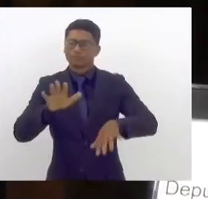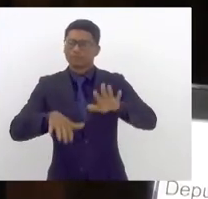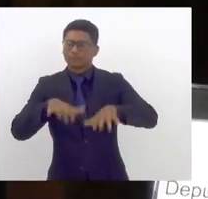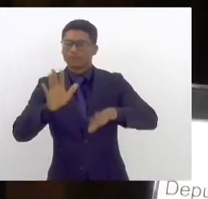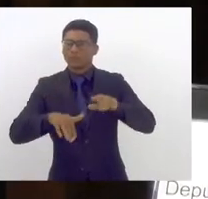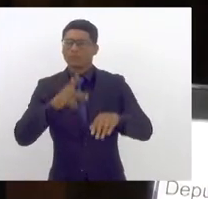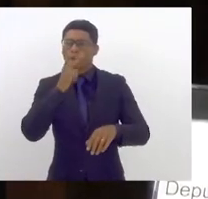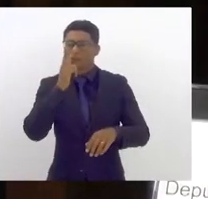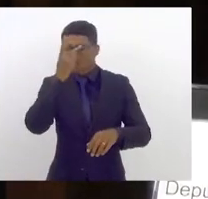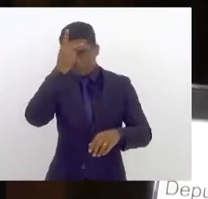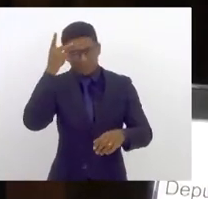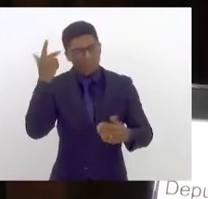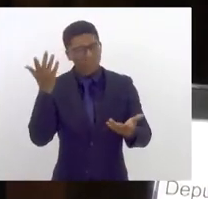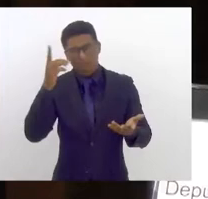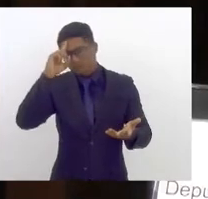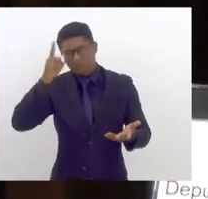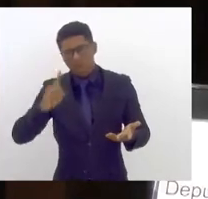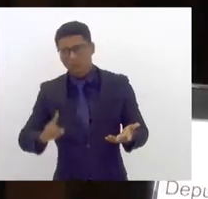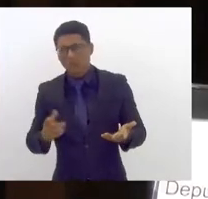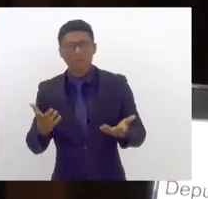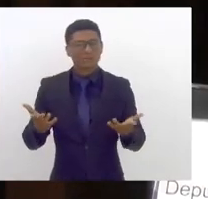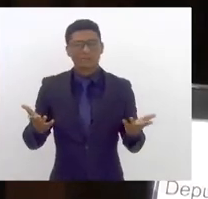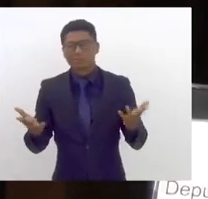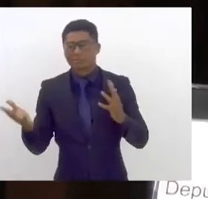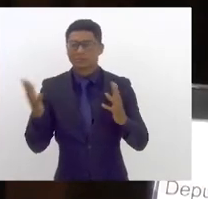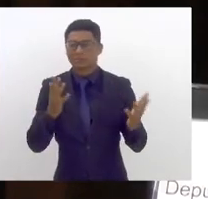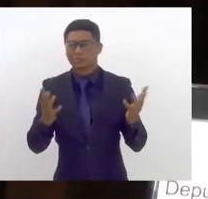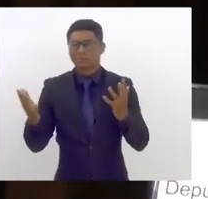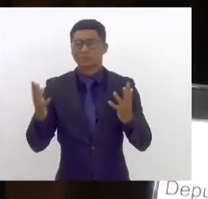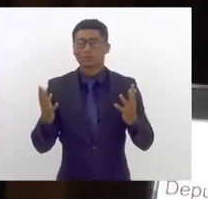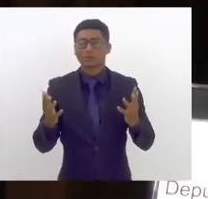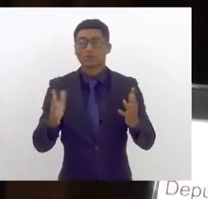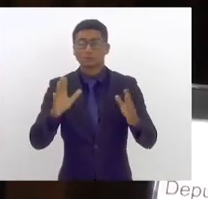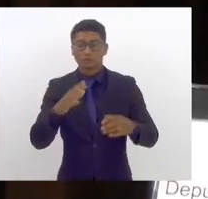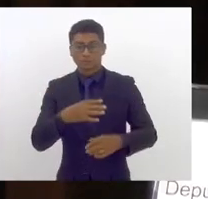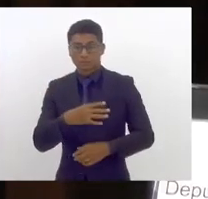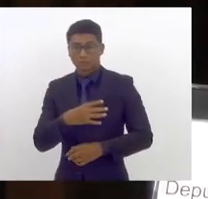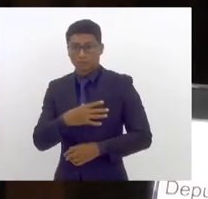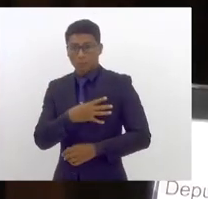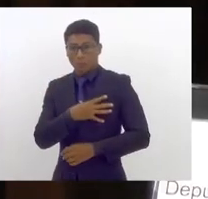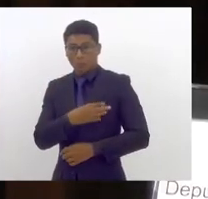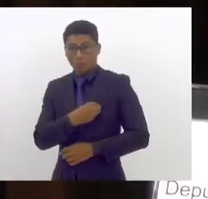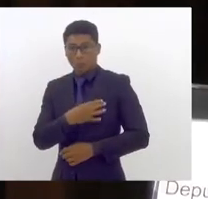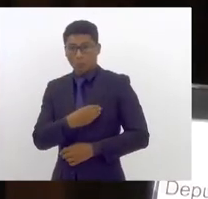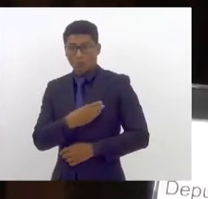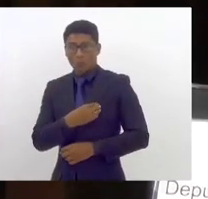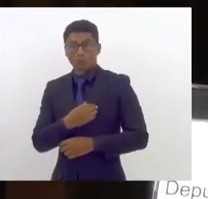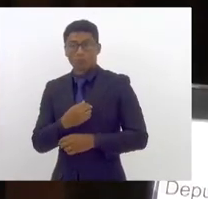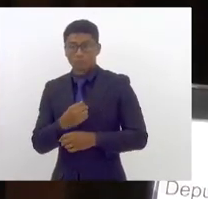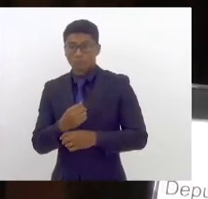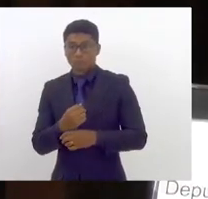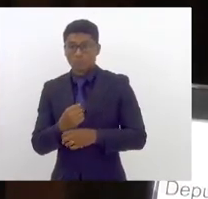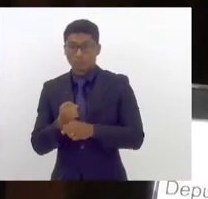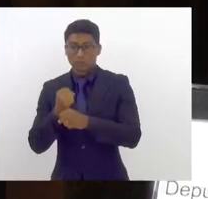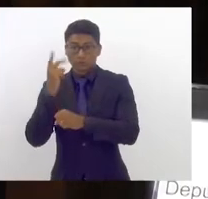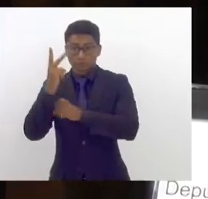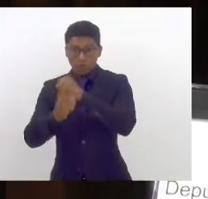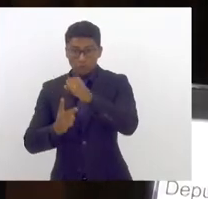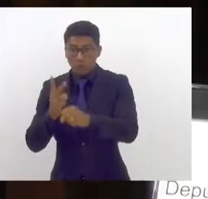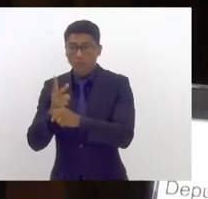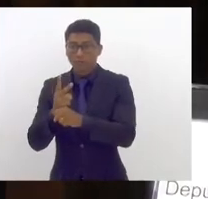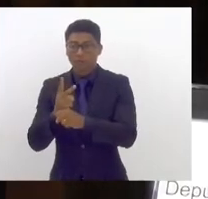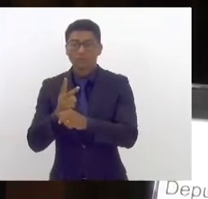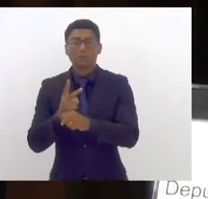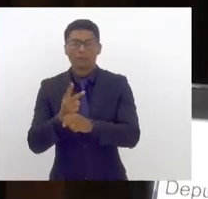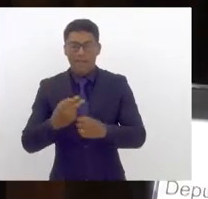obscuro não ressaltado dentre algumas falas mas amamentar durante dois anos reduz em 10% a incidência de